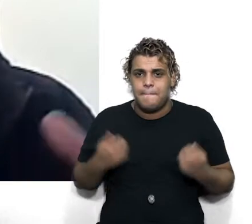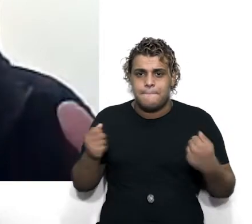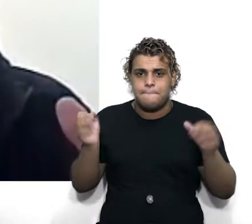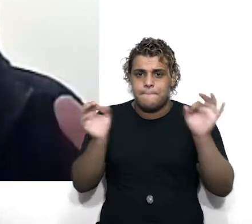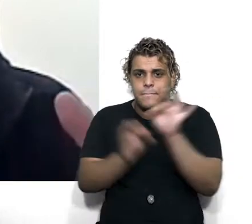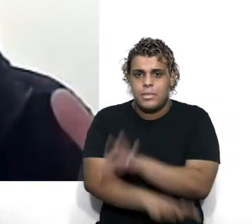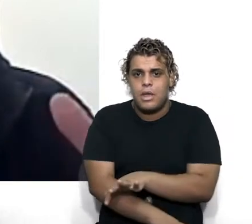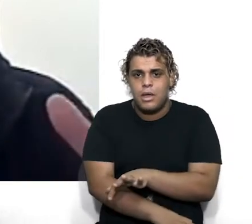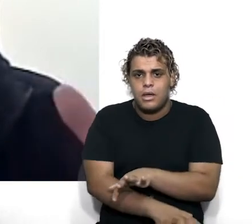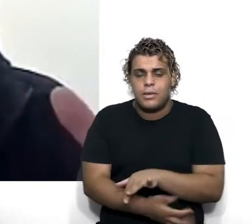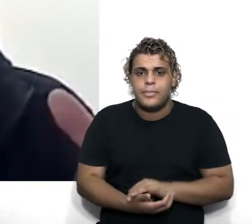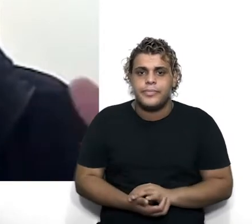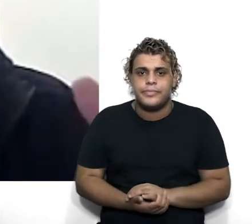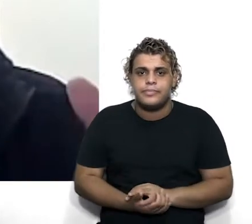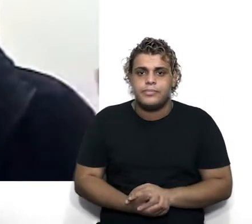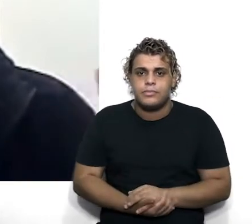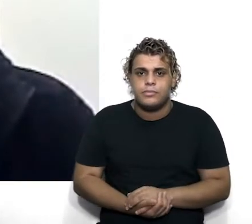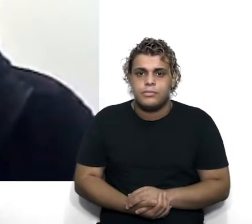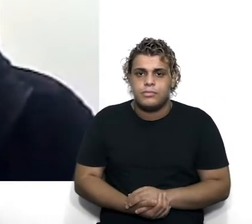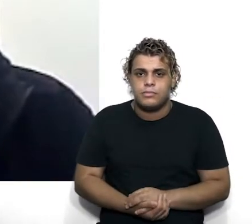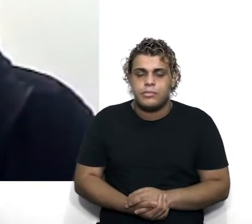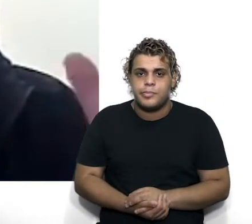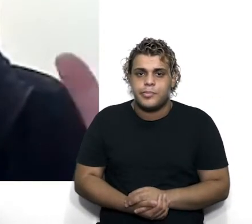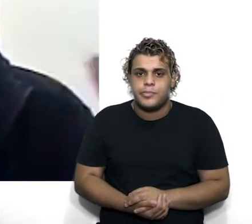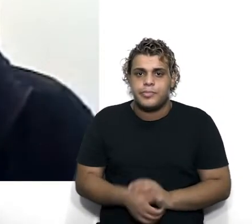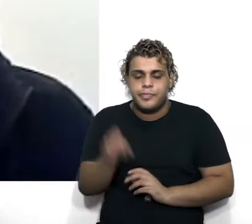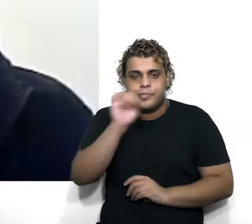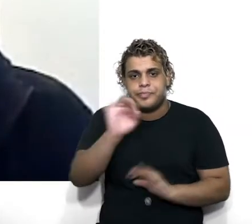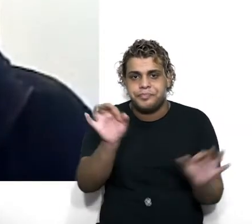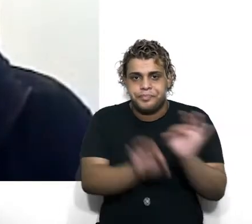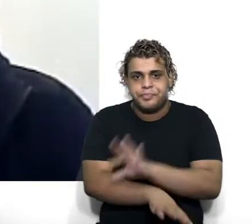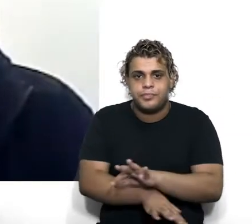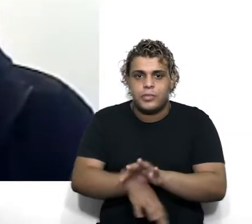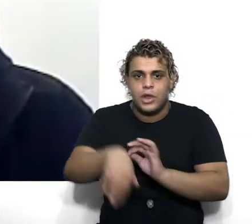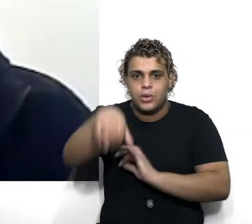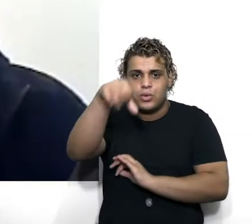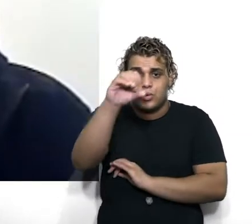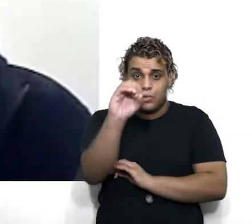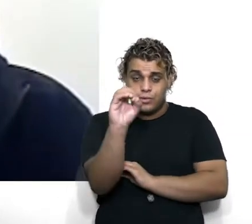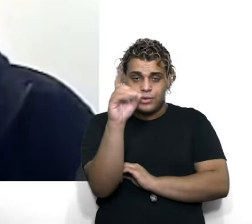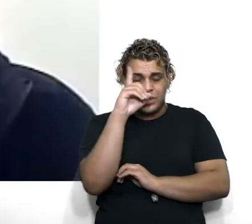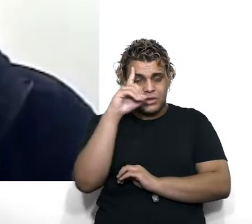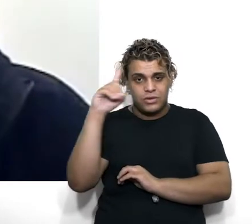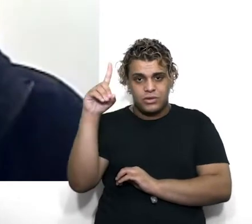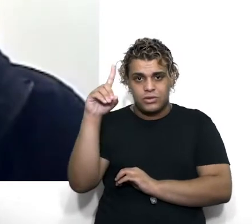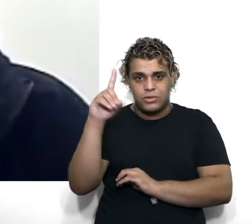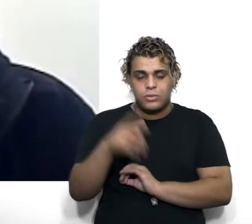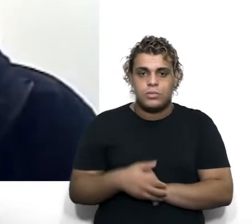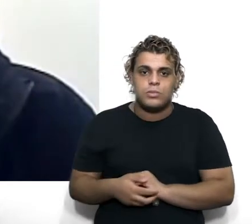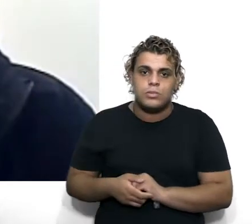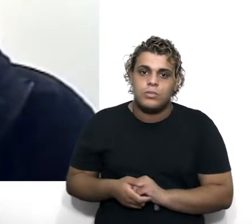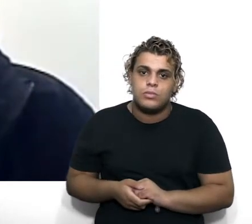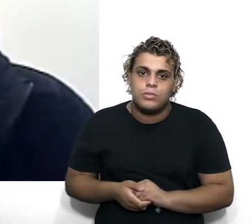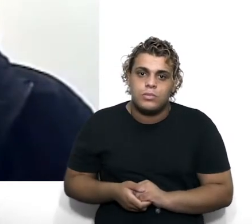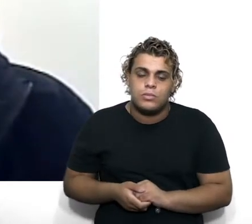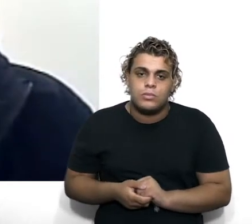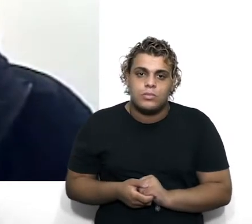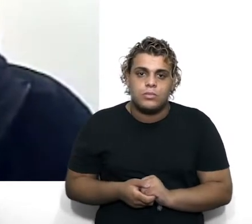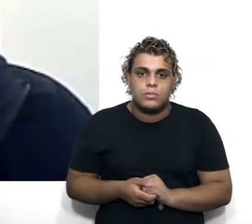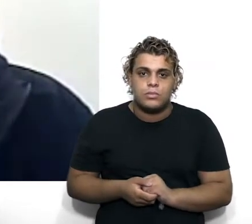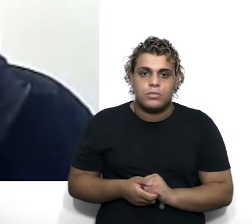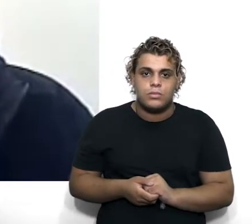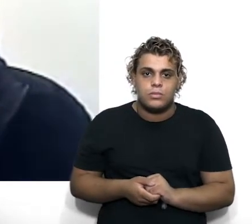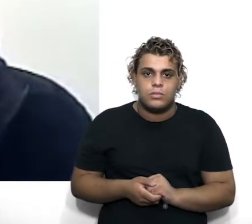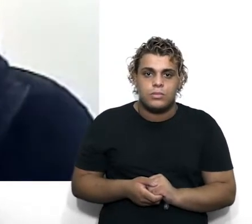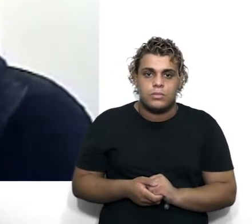terminei por decisão então própria, e decidi terminar simbolicamente aos 90 dias, me pareceu um número, e realmente